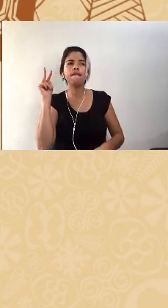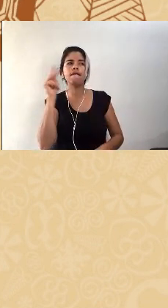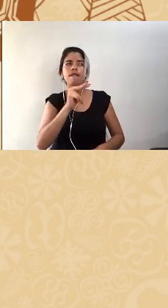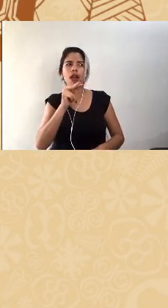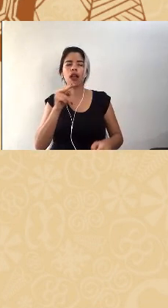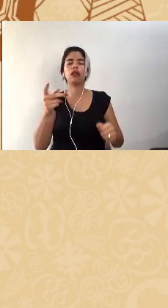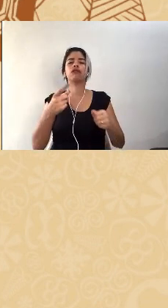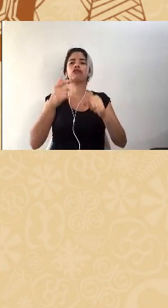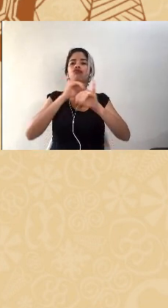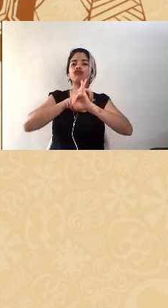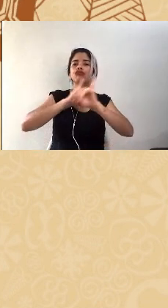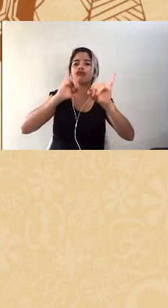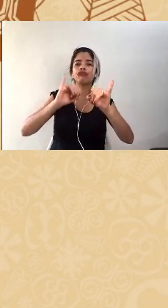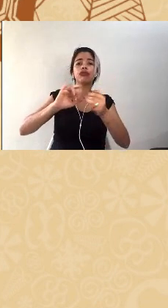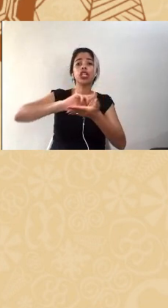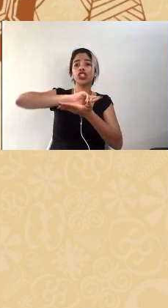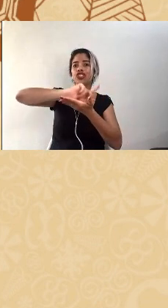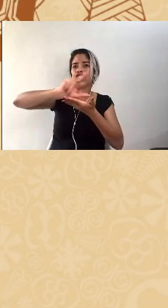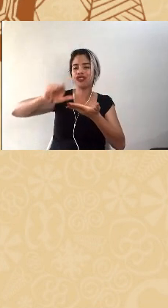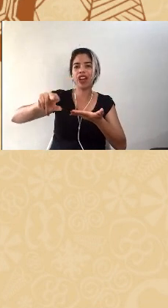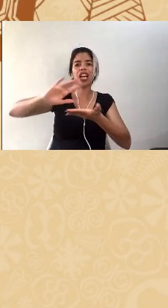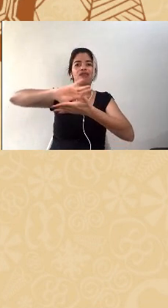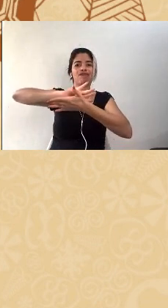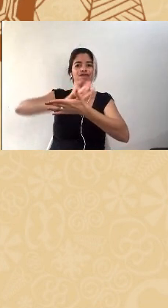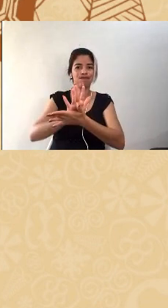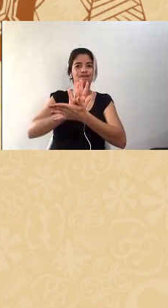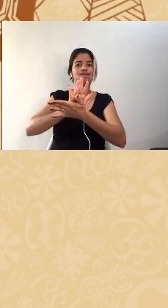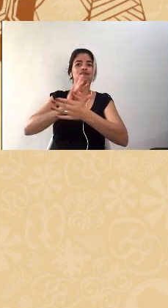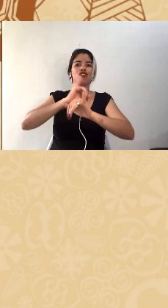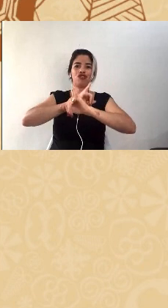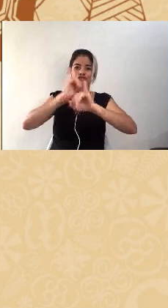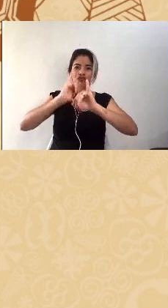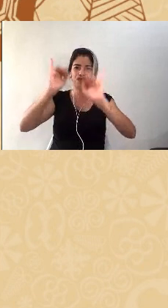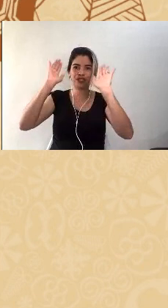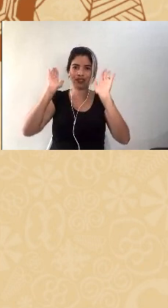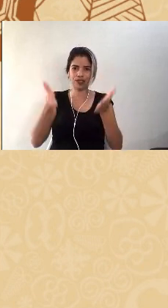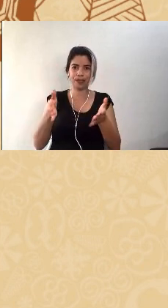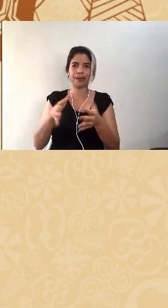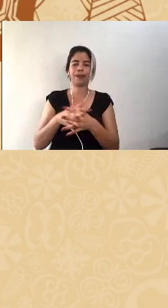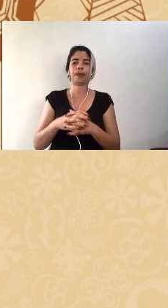interseccional as diversas opressões. Próximo.